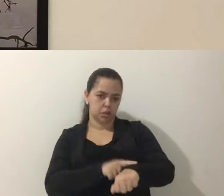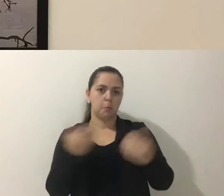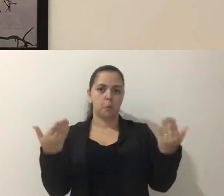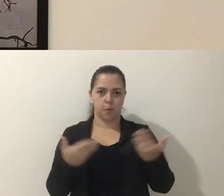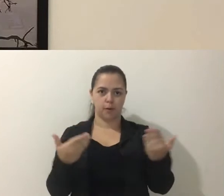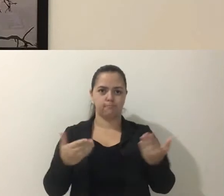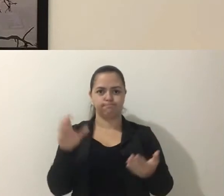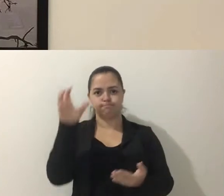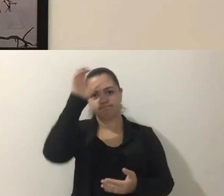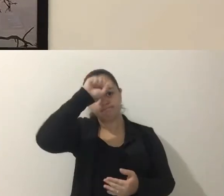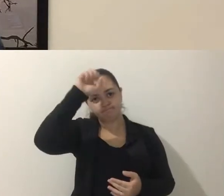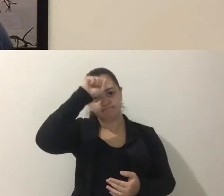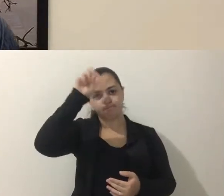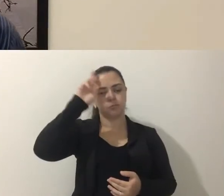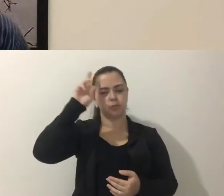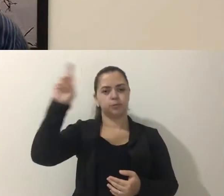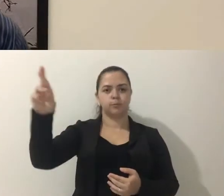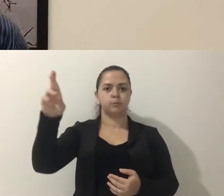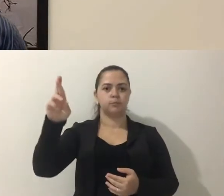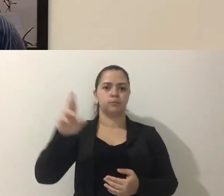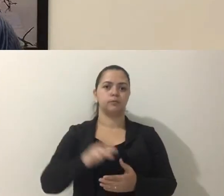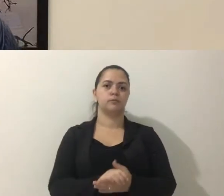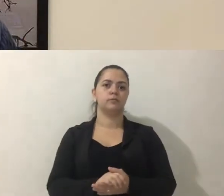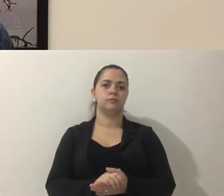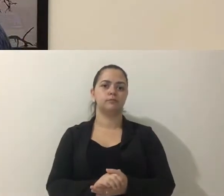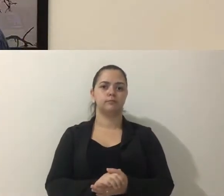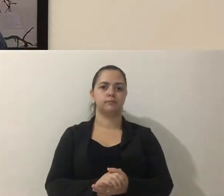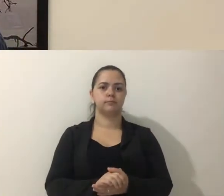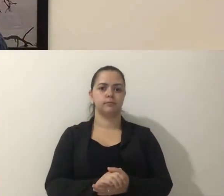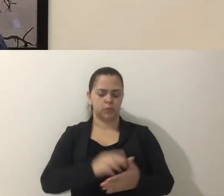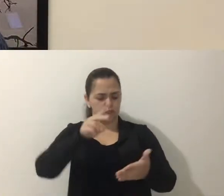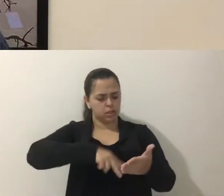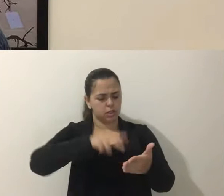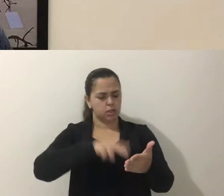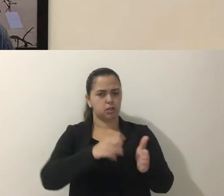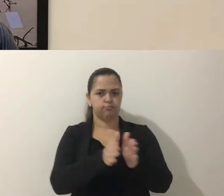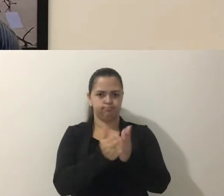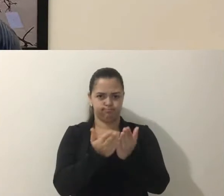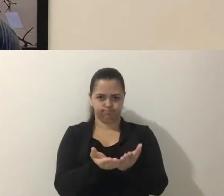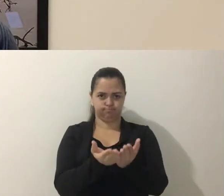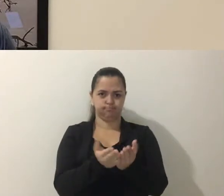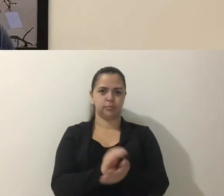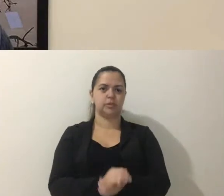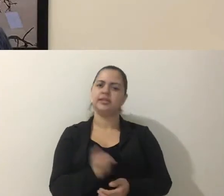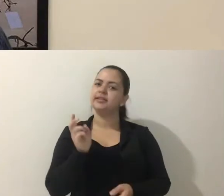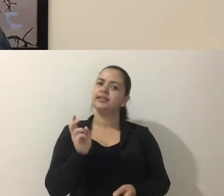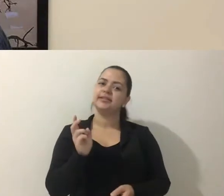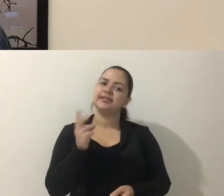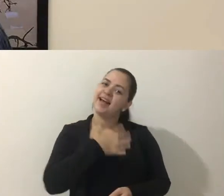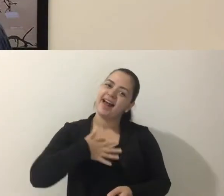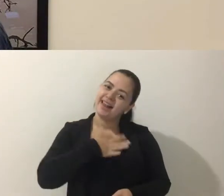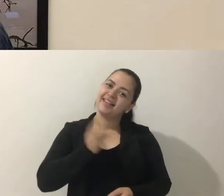um momento, nós aprendermos do Senhor, meditando nas Escrituras Sagradas. É sempre uma